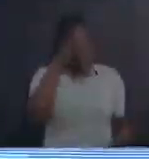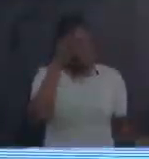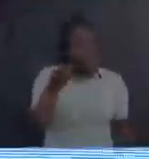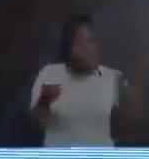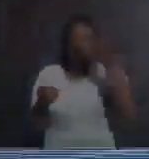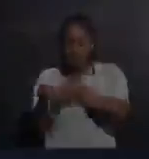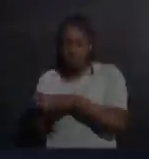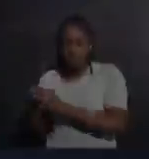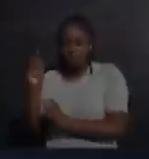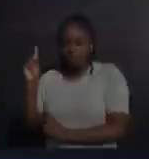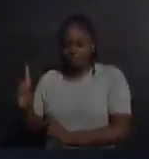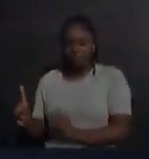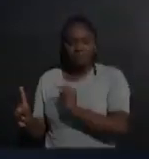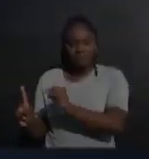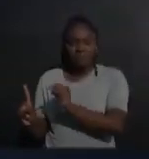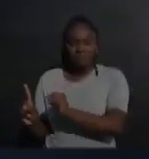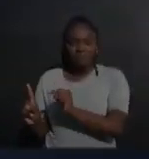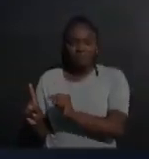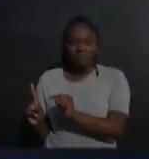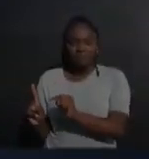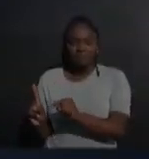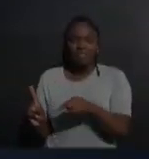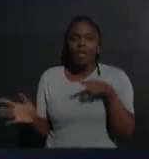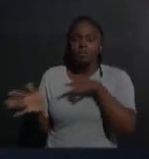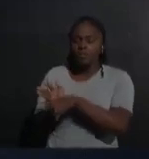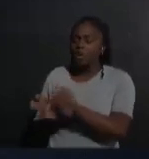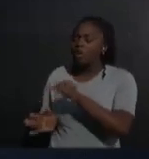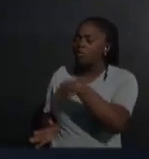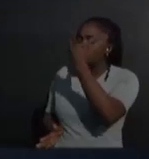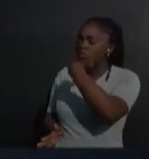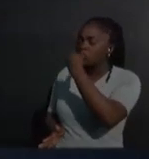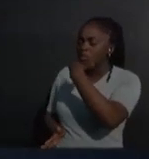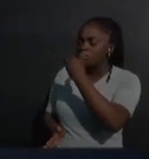lá. Deixa eu te falar, você está chorando?